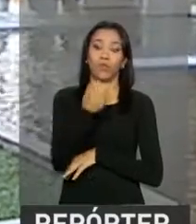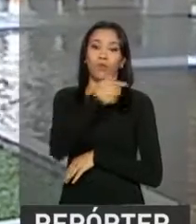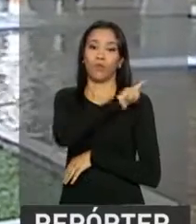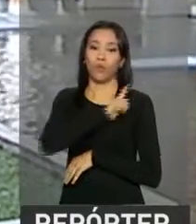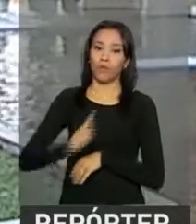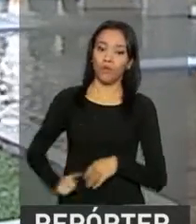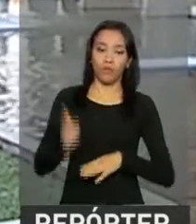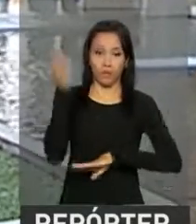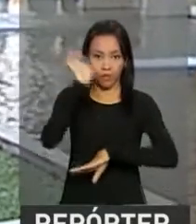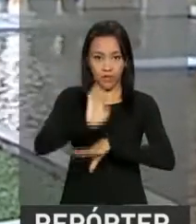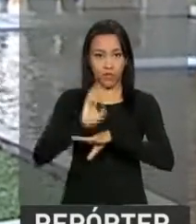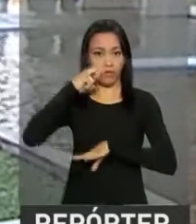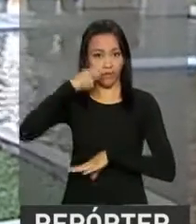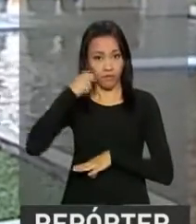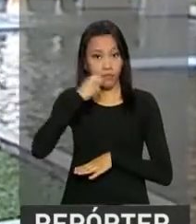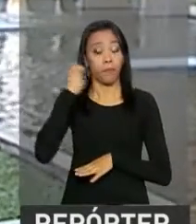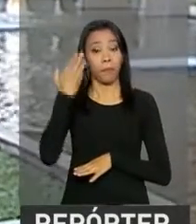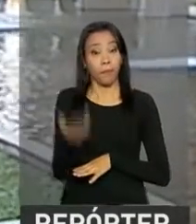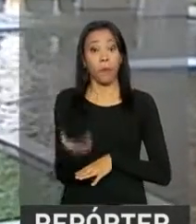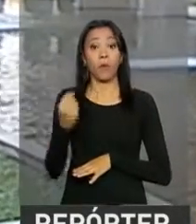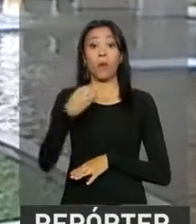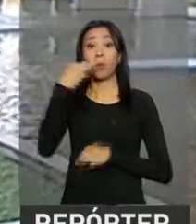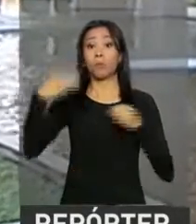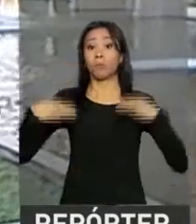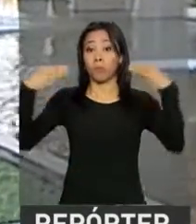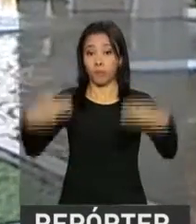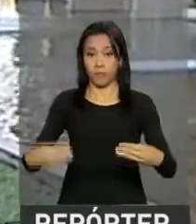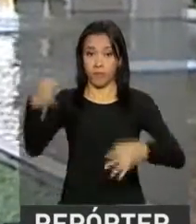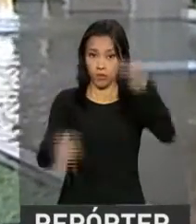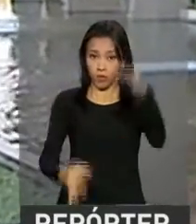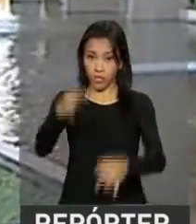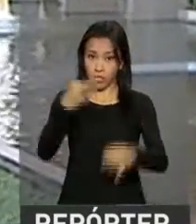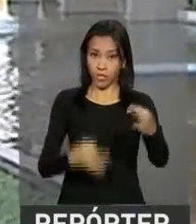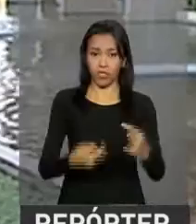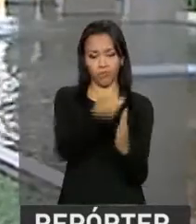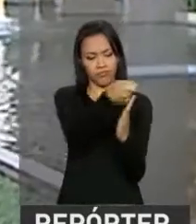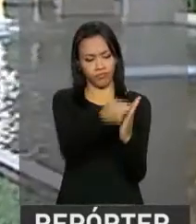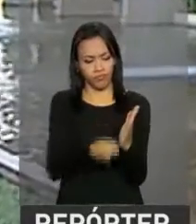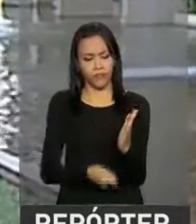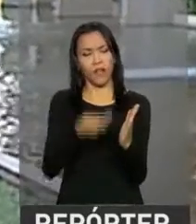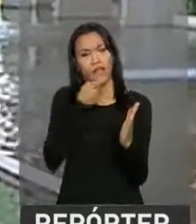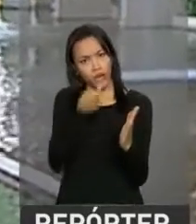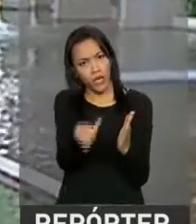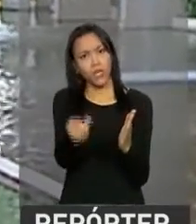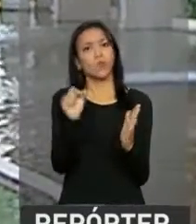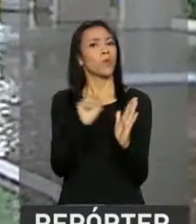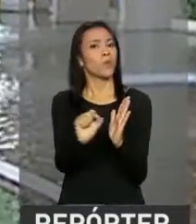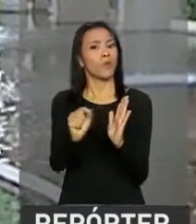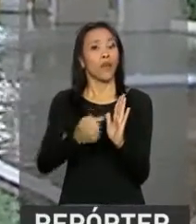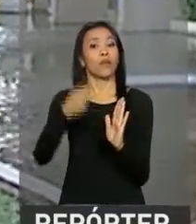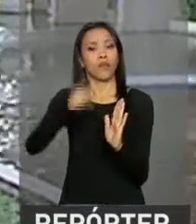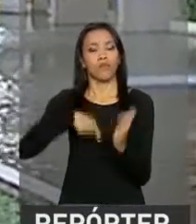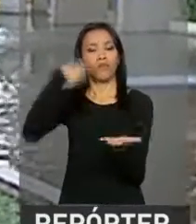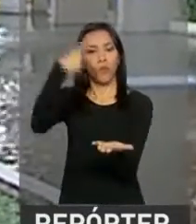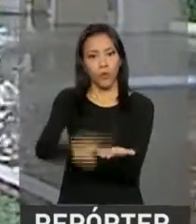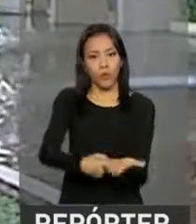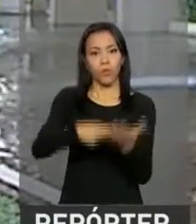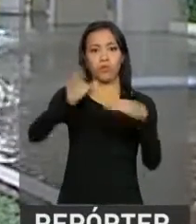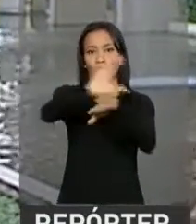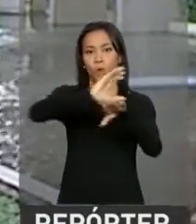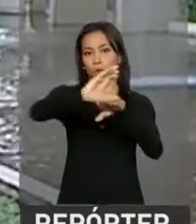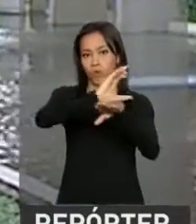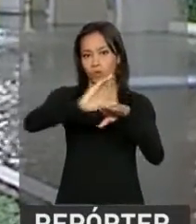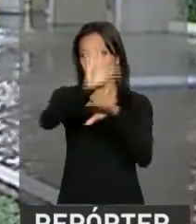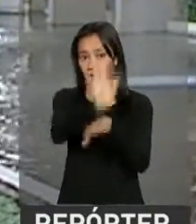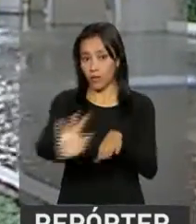renata o ministério da justiça emitiu uma nota reiterando o compromisso com a garantia da constituição federal e do